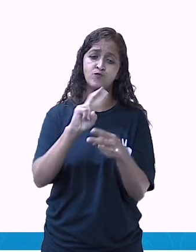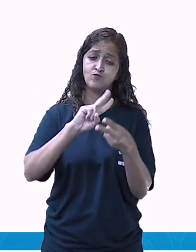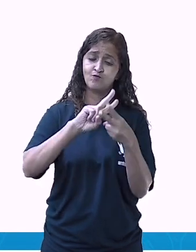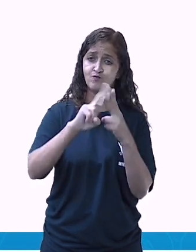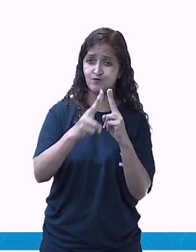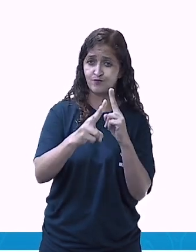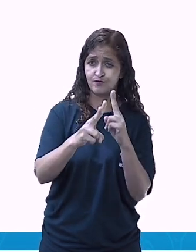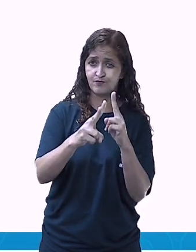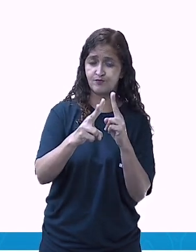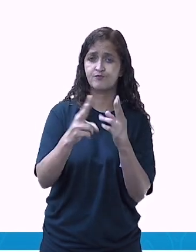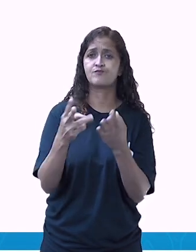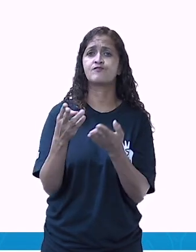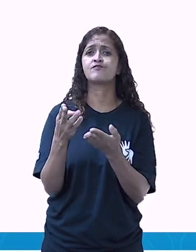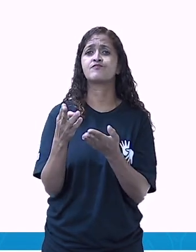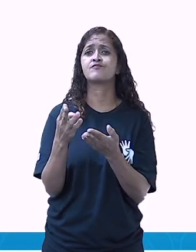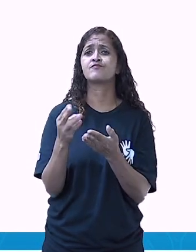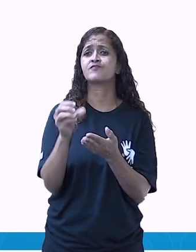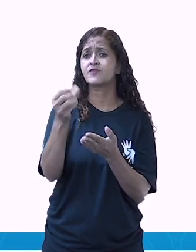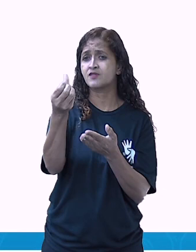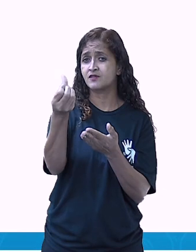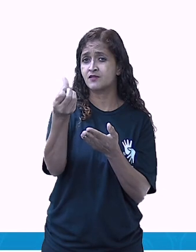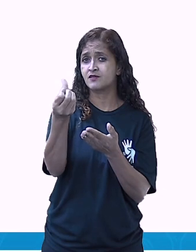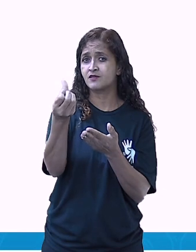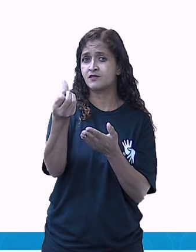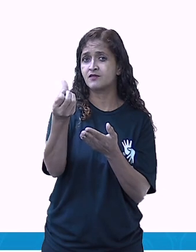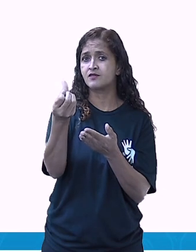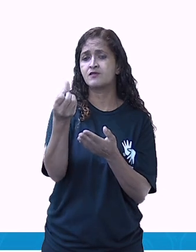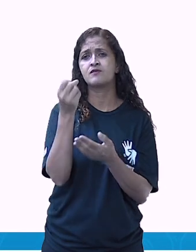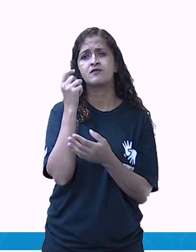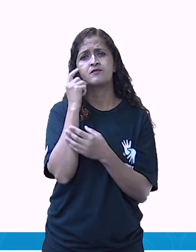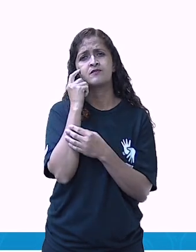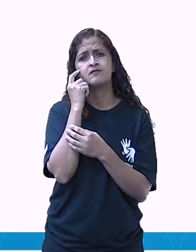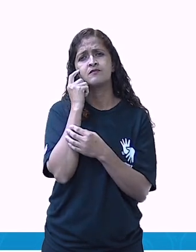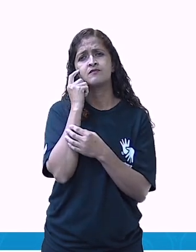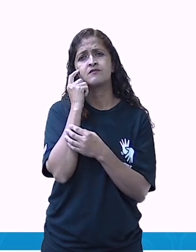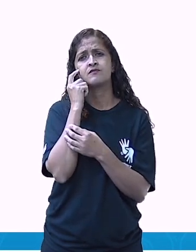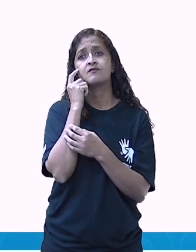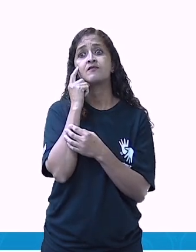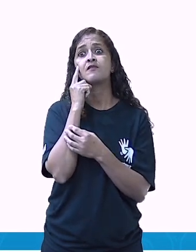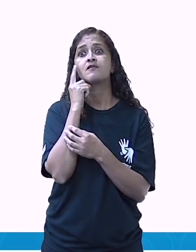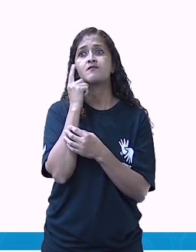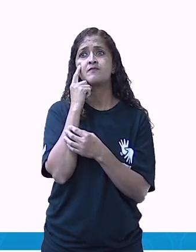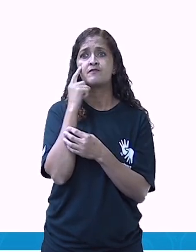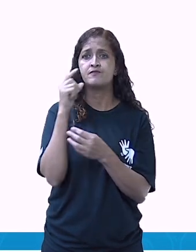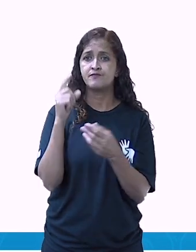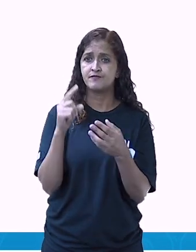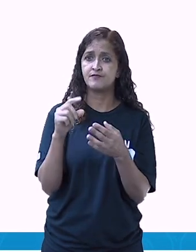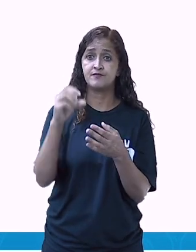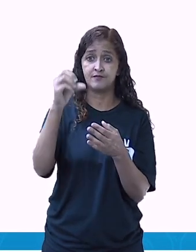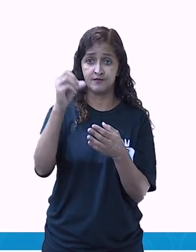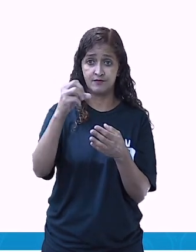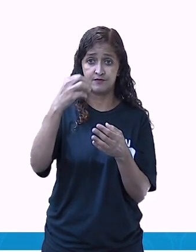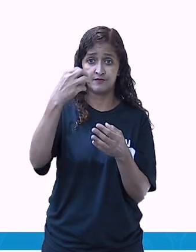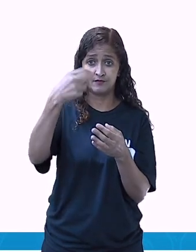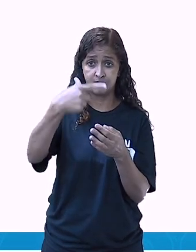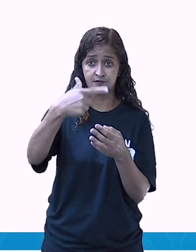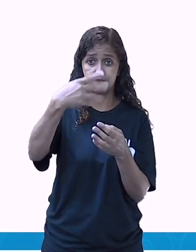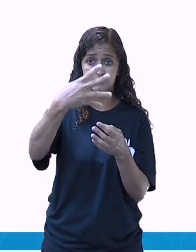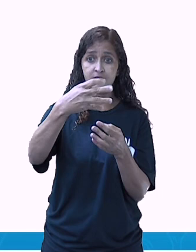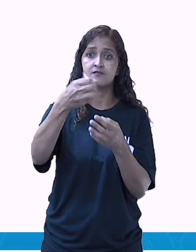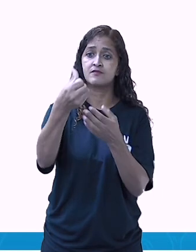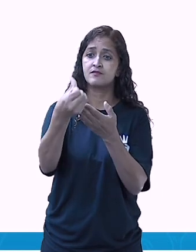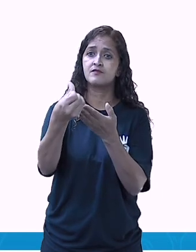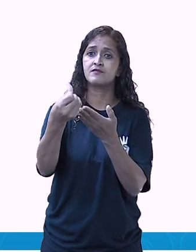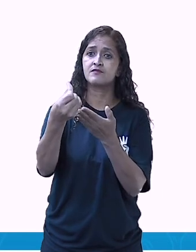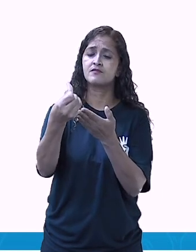vamos colocar. Mas e o número 6? Ó, eu já ouvi esse 6 aí, hein, professor? Ó, 0, 2,